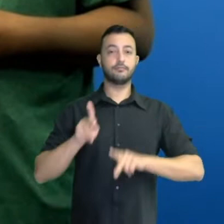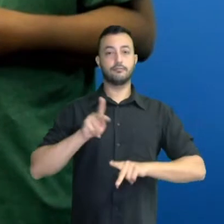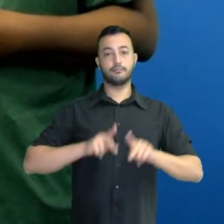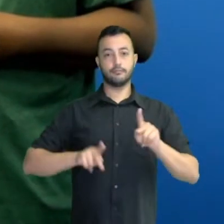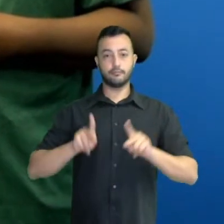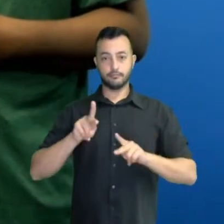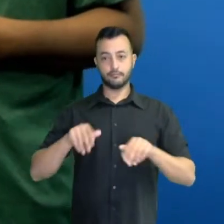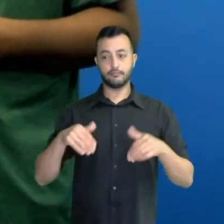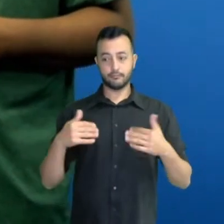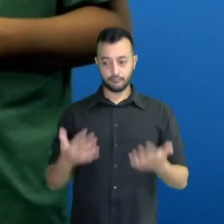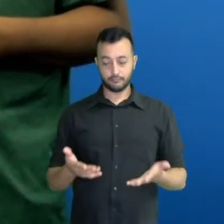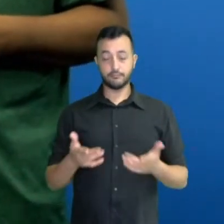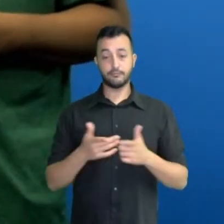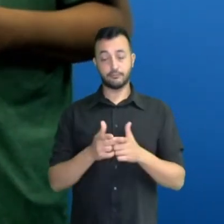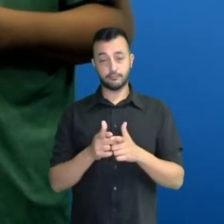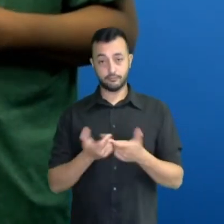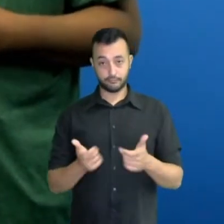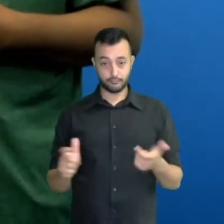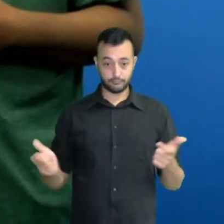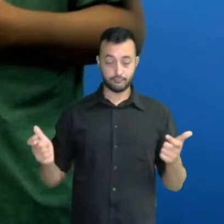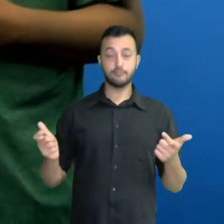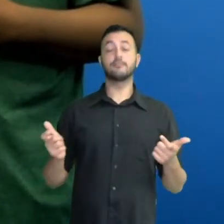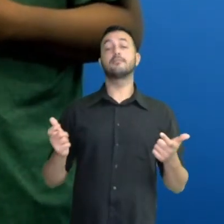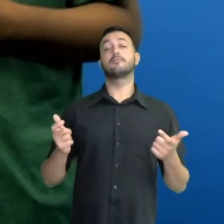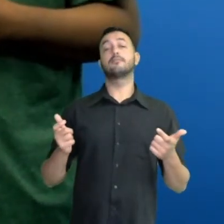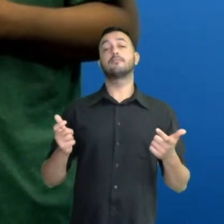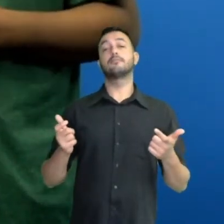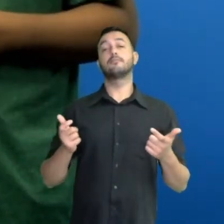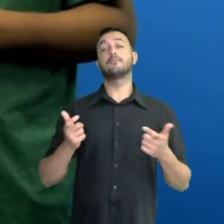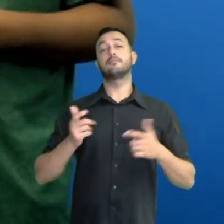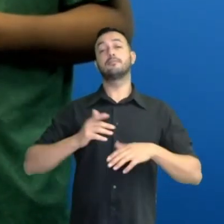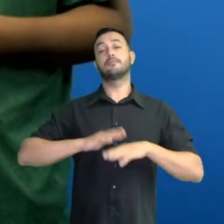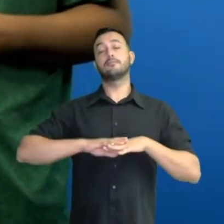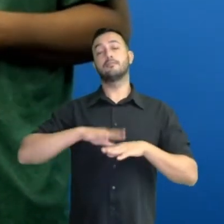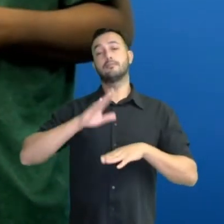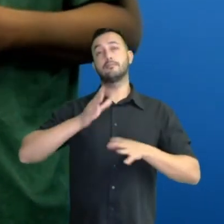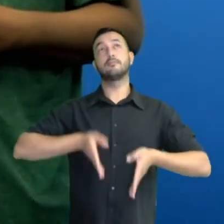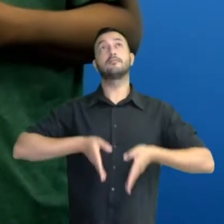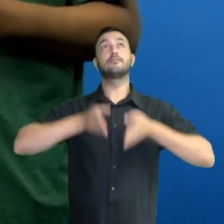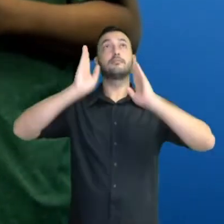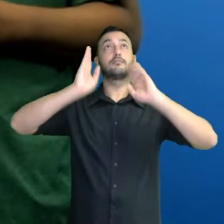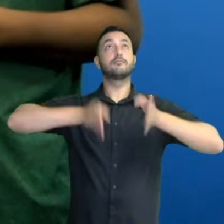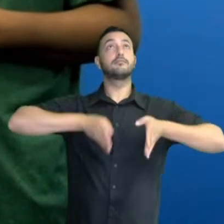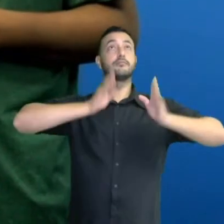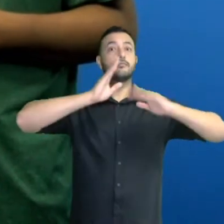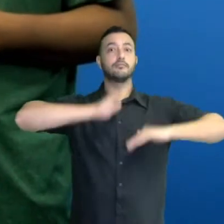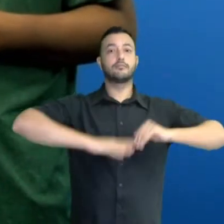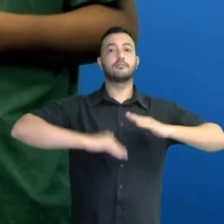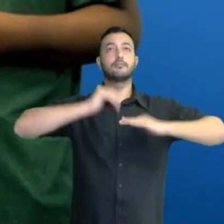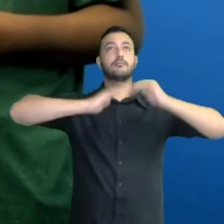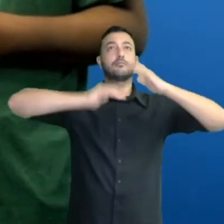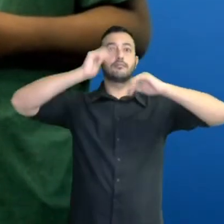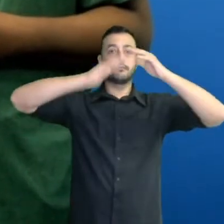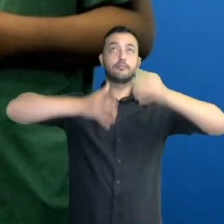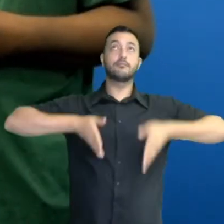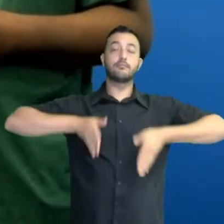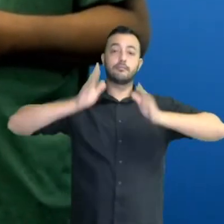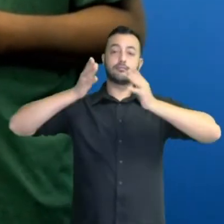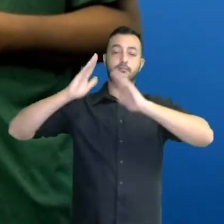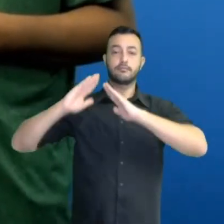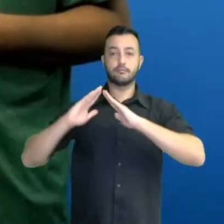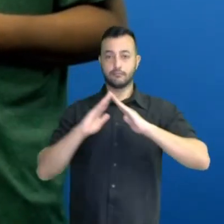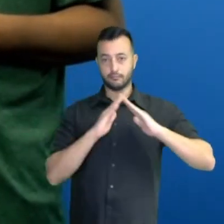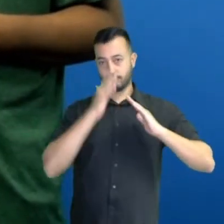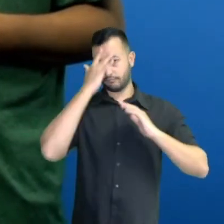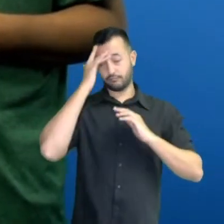populacional. Então, além do crescimento vertical, que é aquele dos prédios, né, que grandes moradias em forma de prédios,